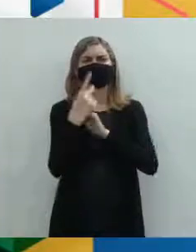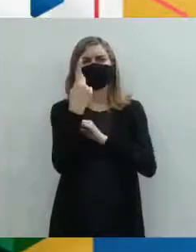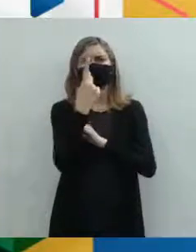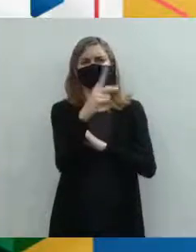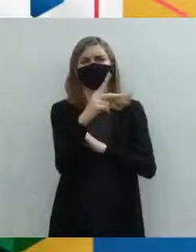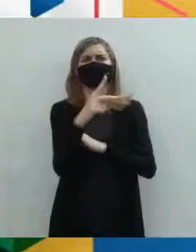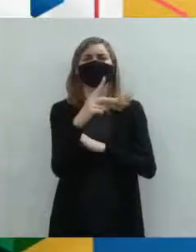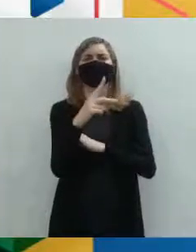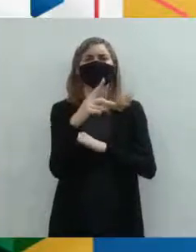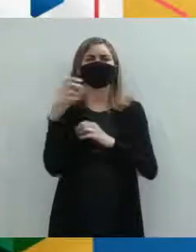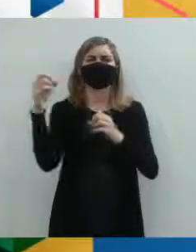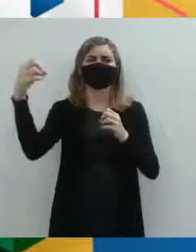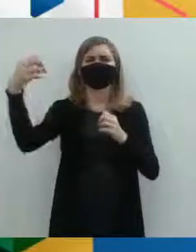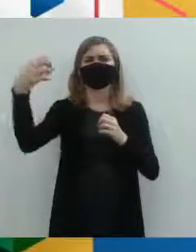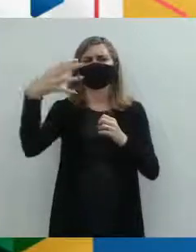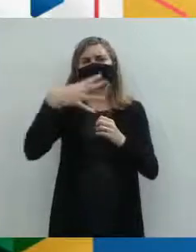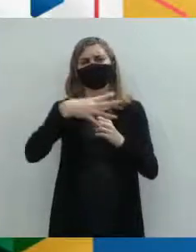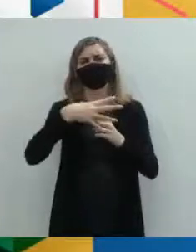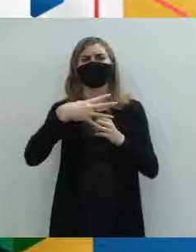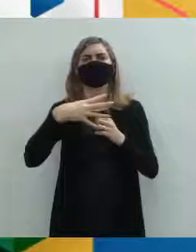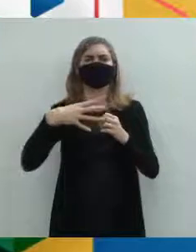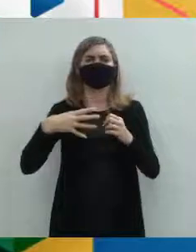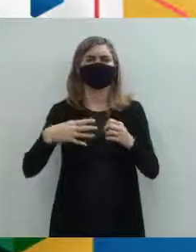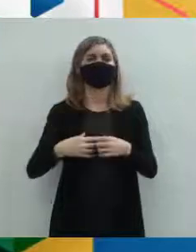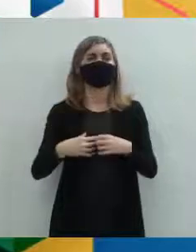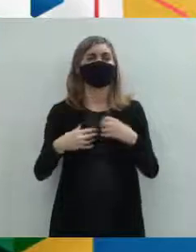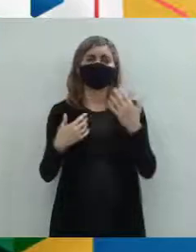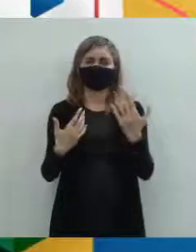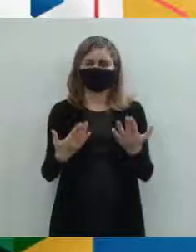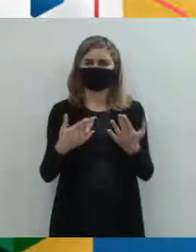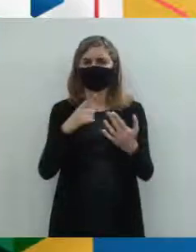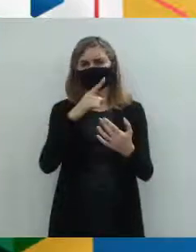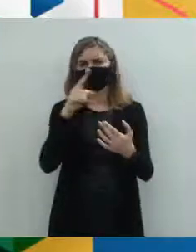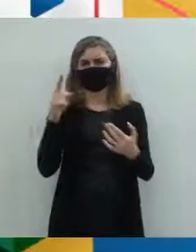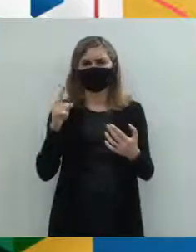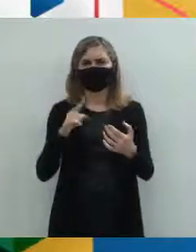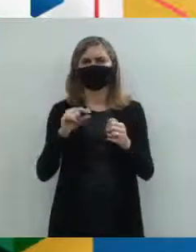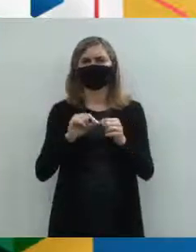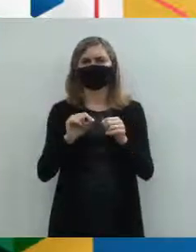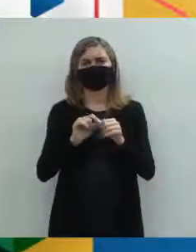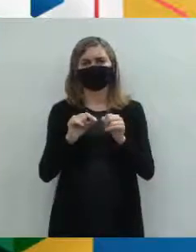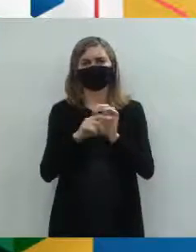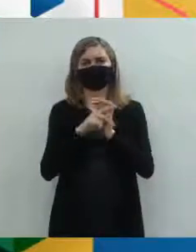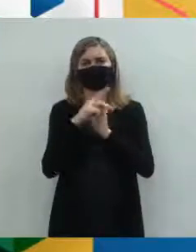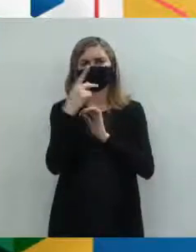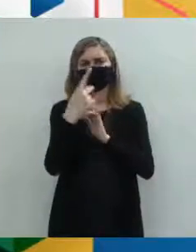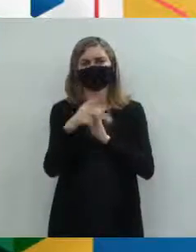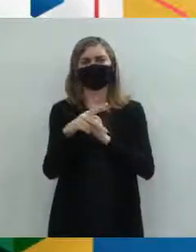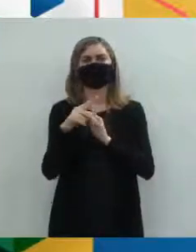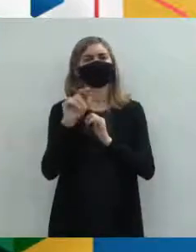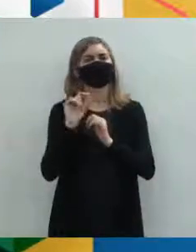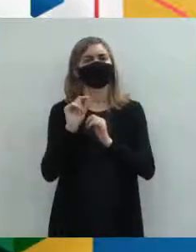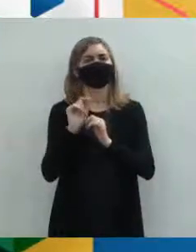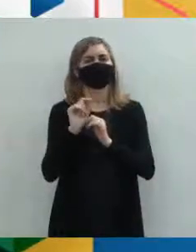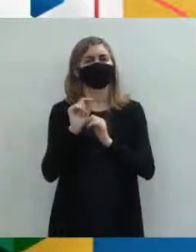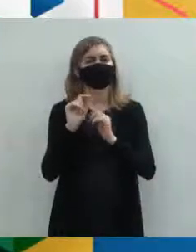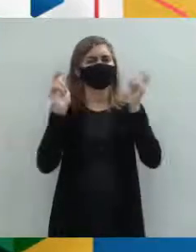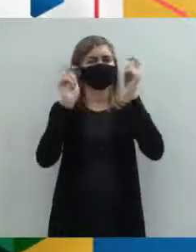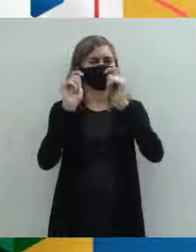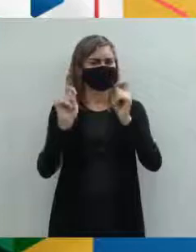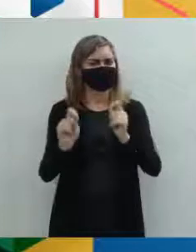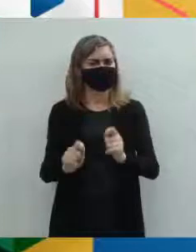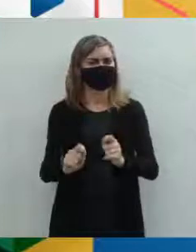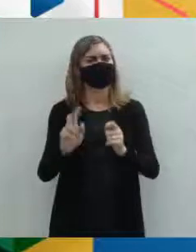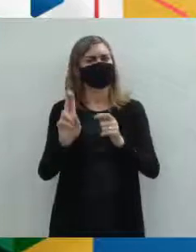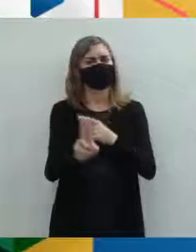dita projetada da esfera. Então, são essas as fases que os artistas